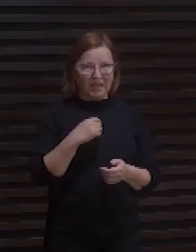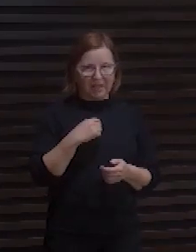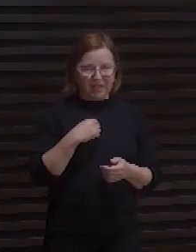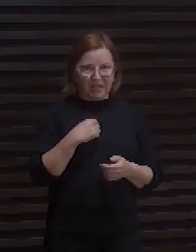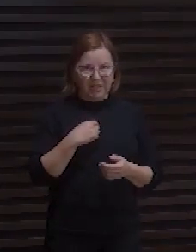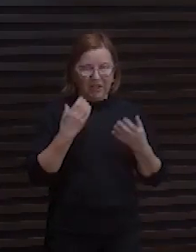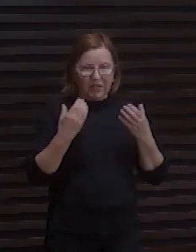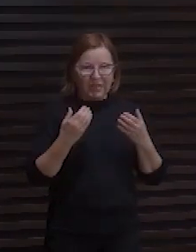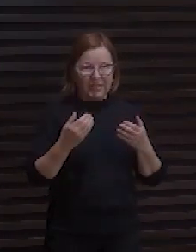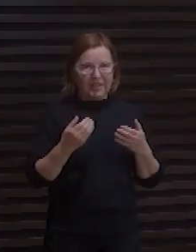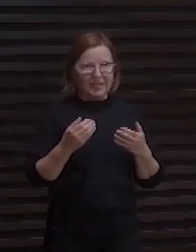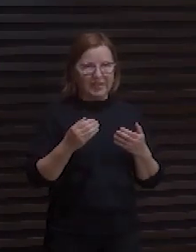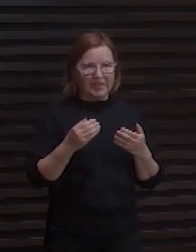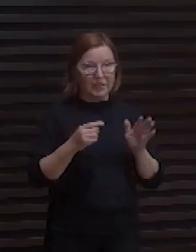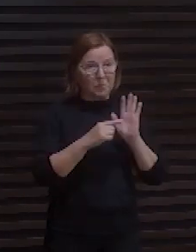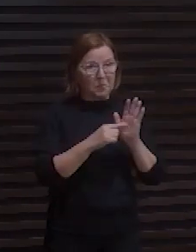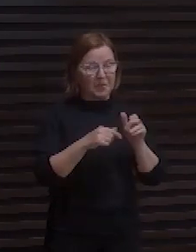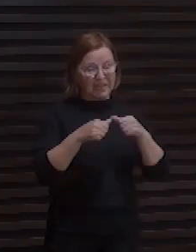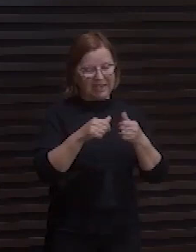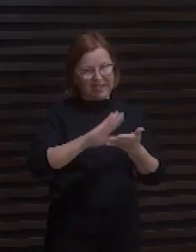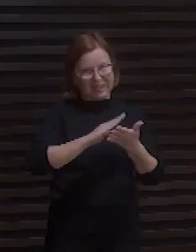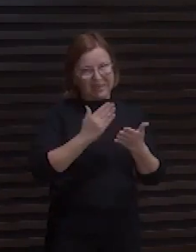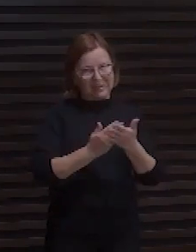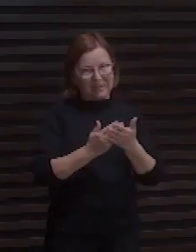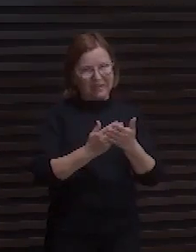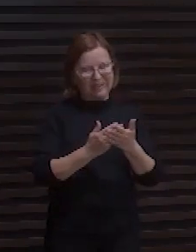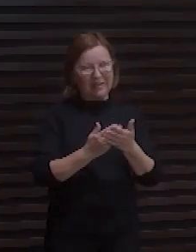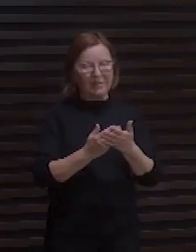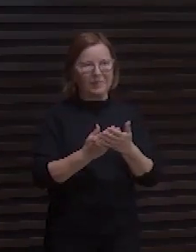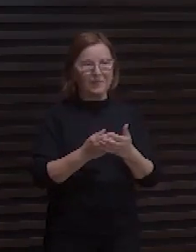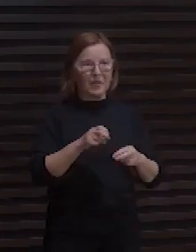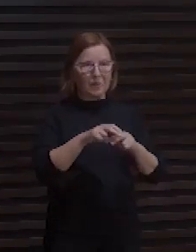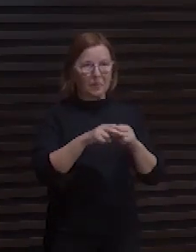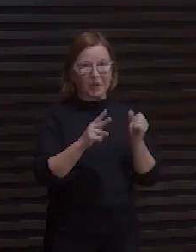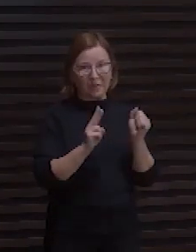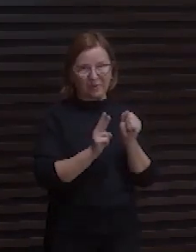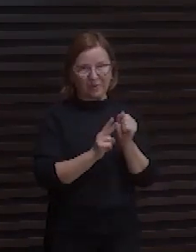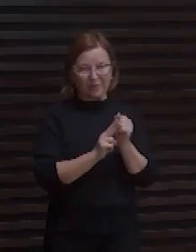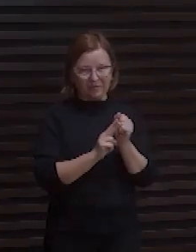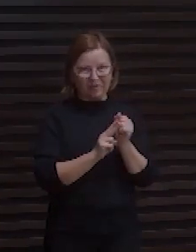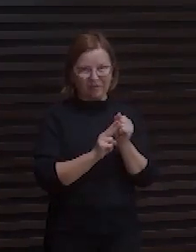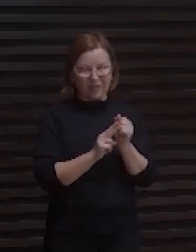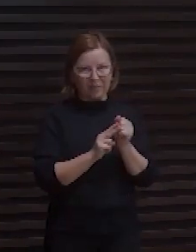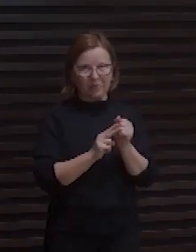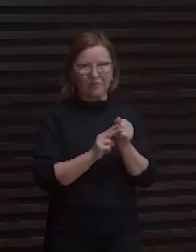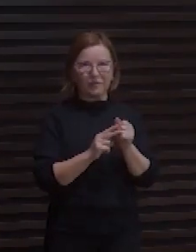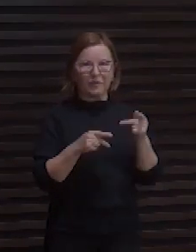trazer também na versão ARA, por conta deste verbo aqui, logo no início,